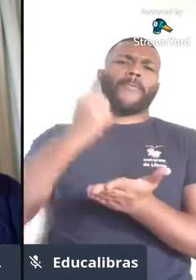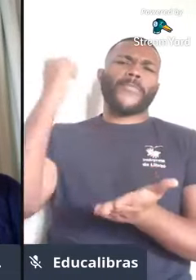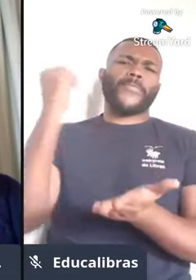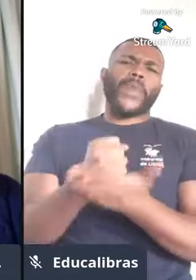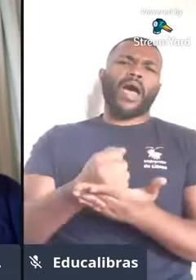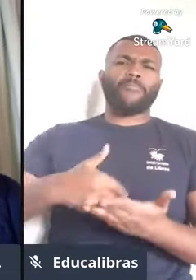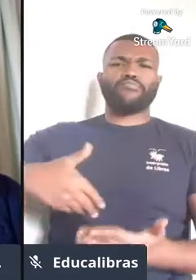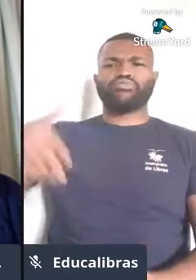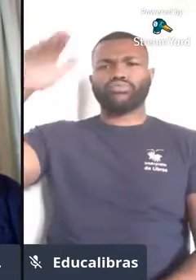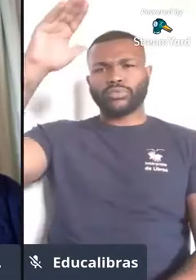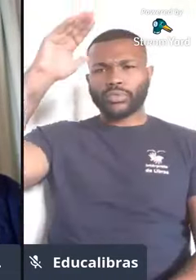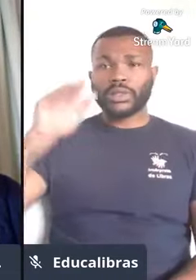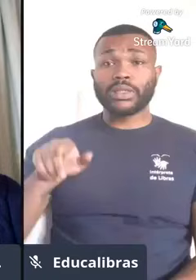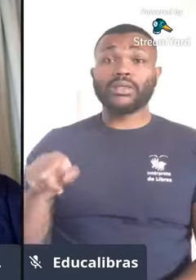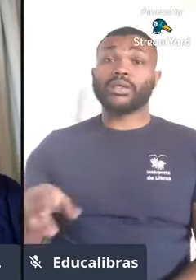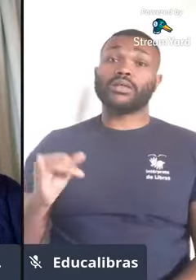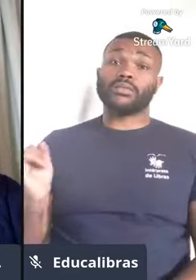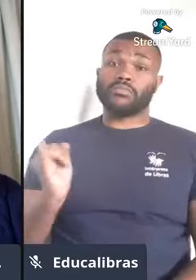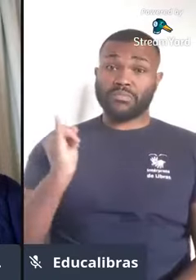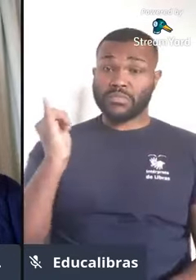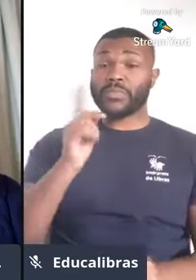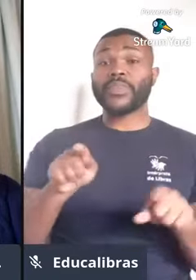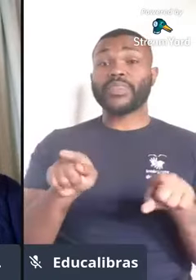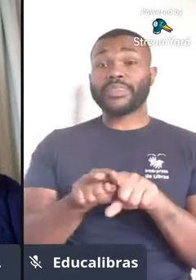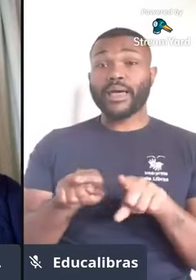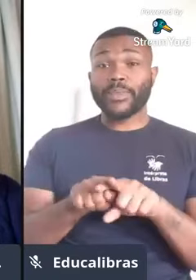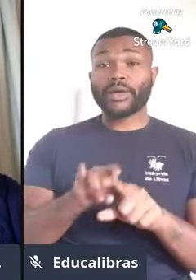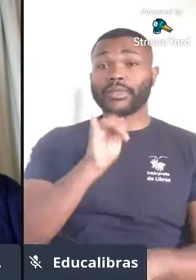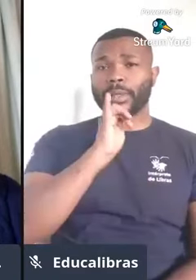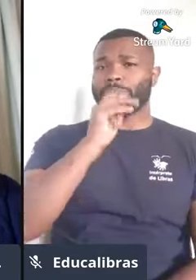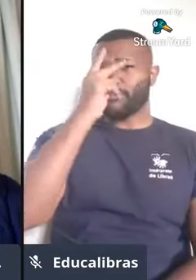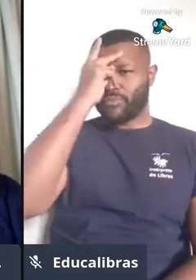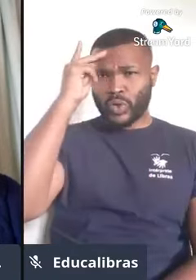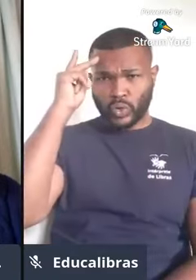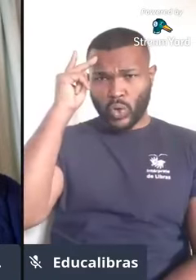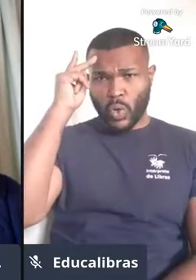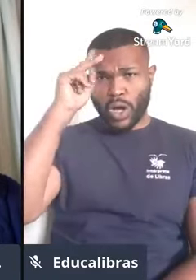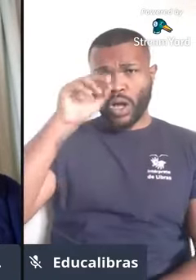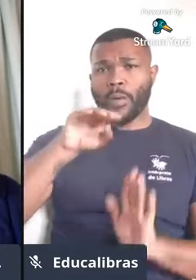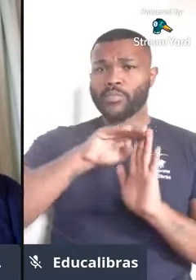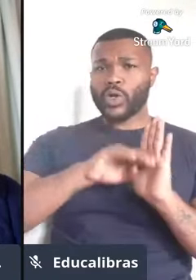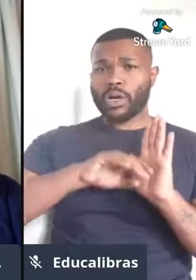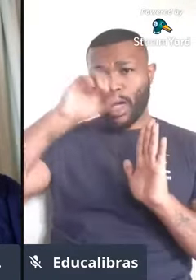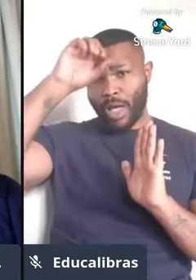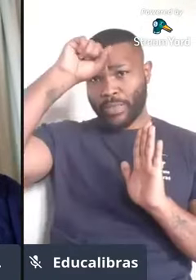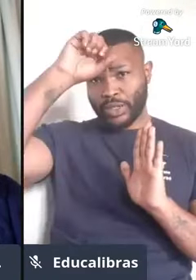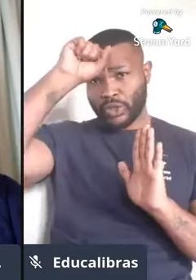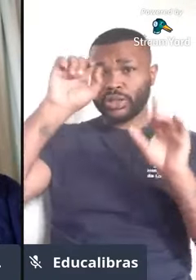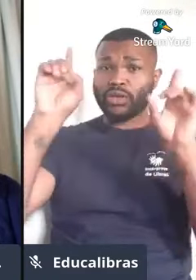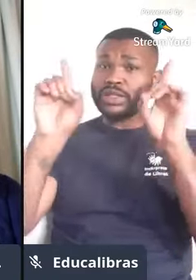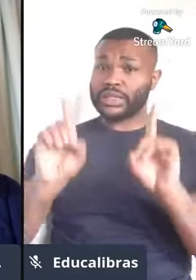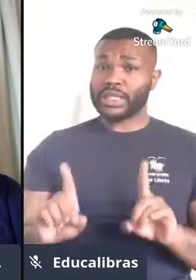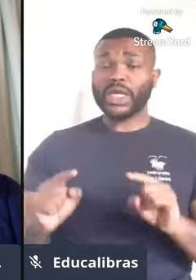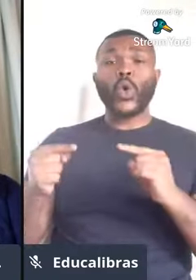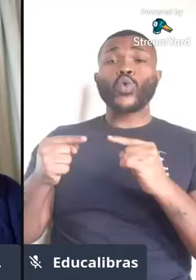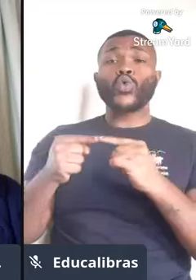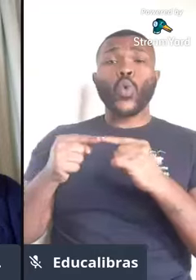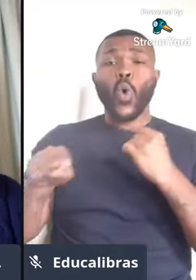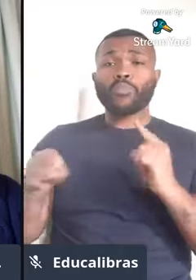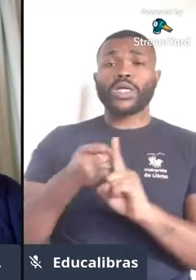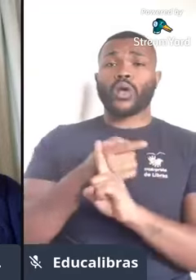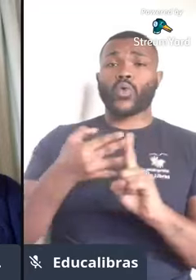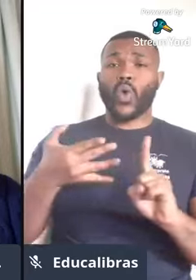sempre importante dizer também que o aprendiz com deficiência não conta para a cota de pessoas com deficiência. As cotas são distintas,